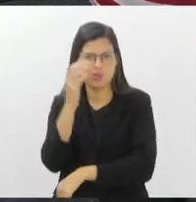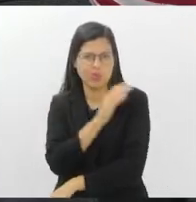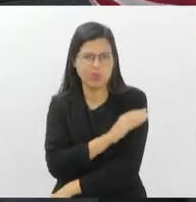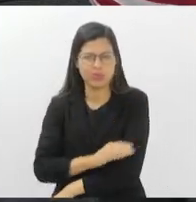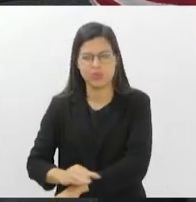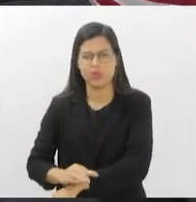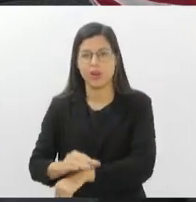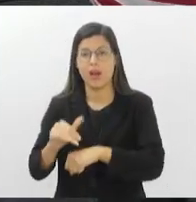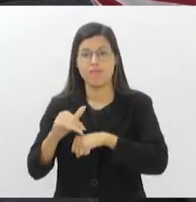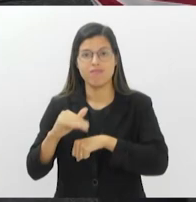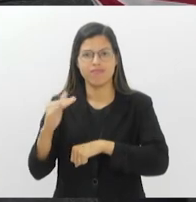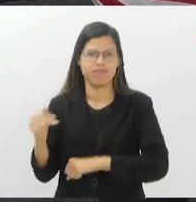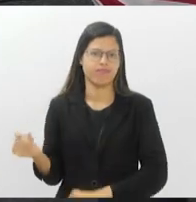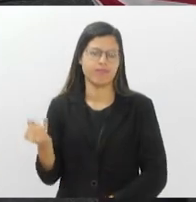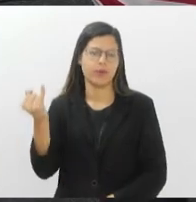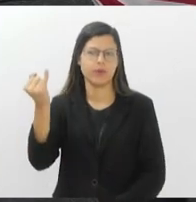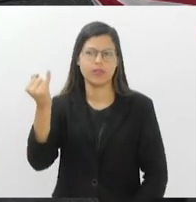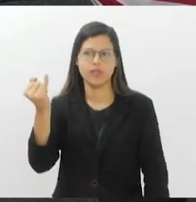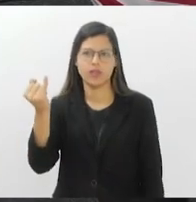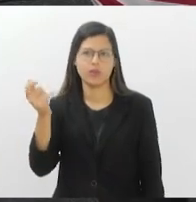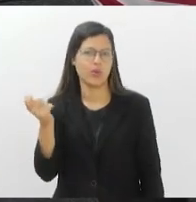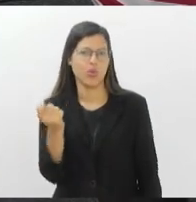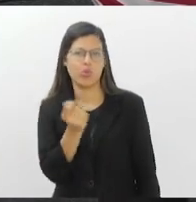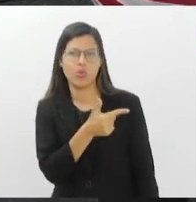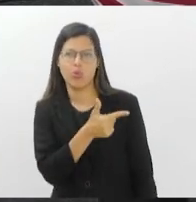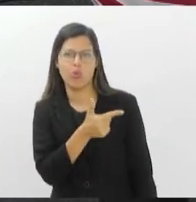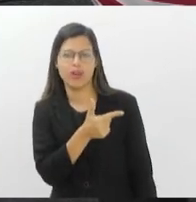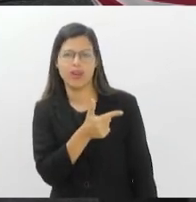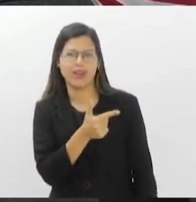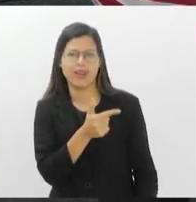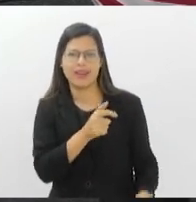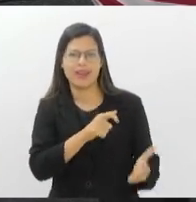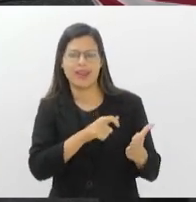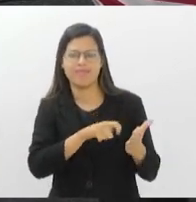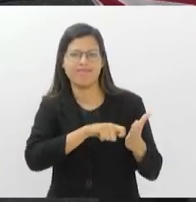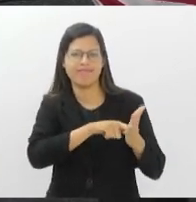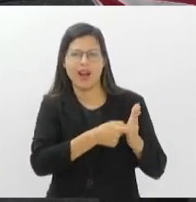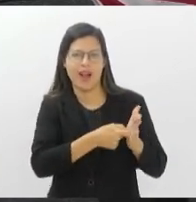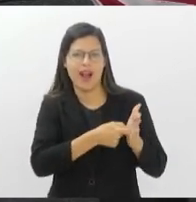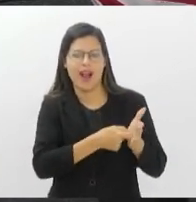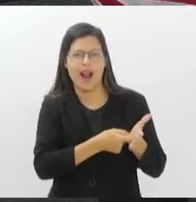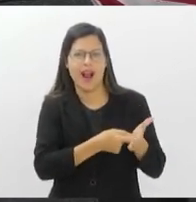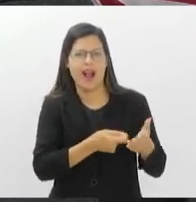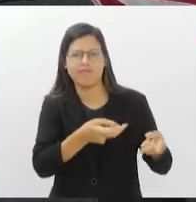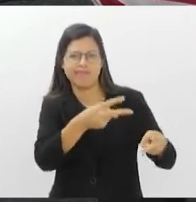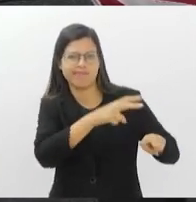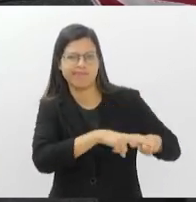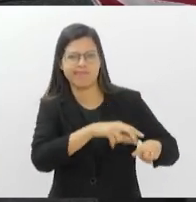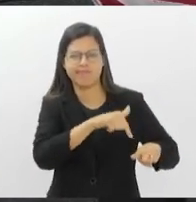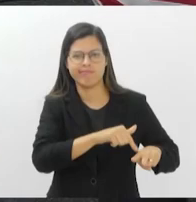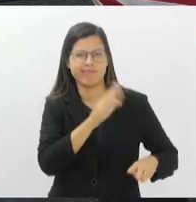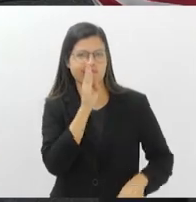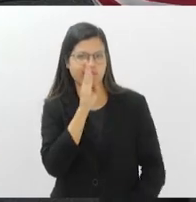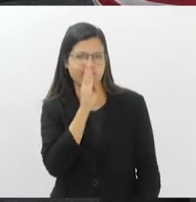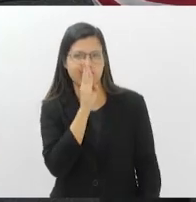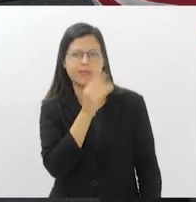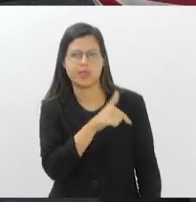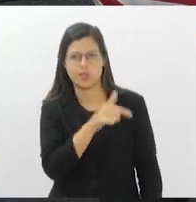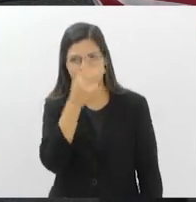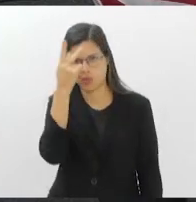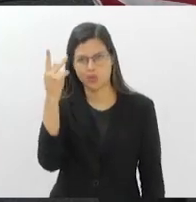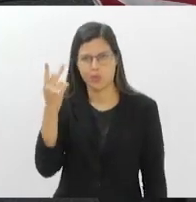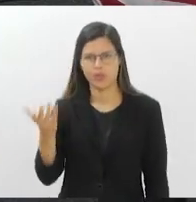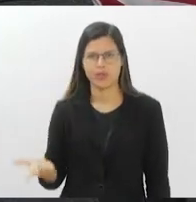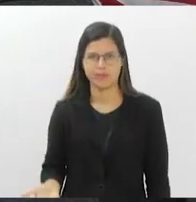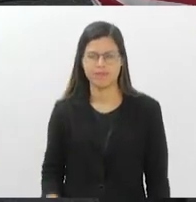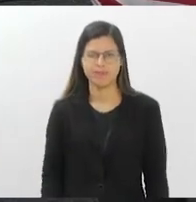muito mais importantes do que trancar as pessoas e calar a voz dessas pessoas. Então, a